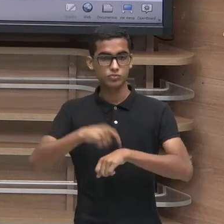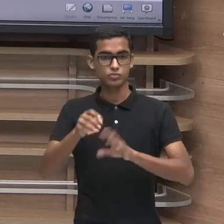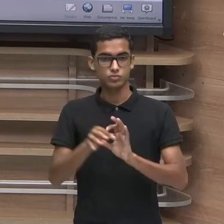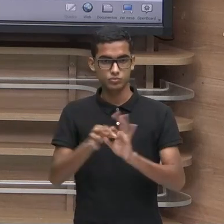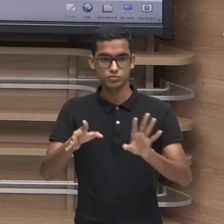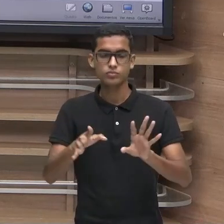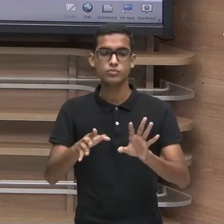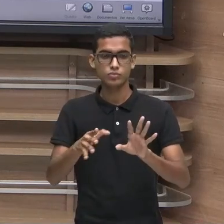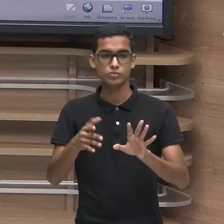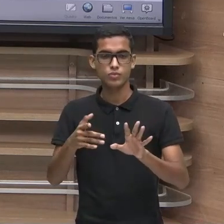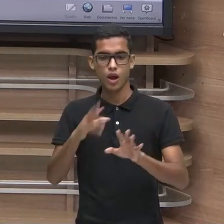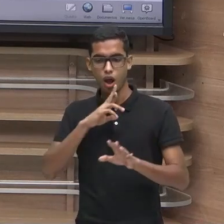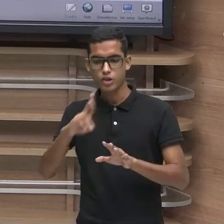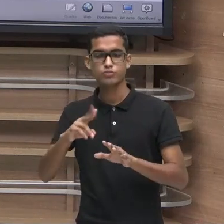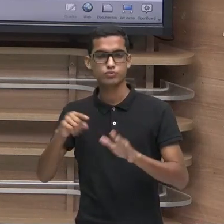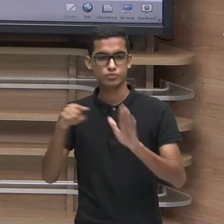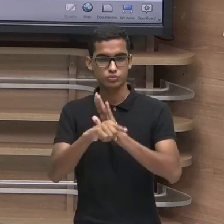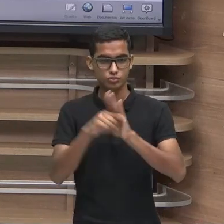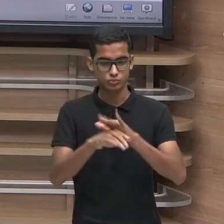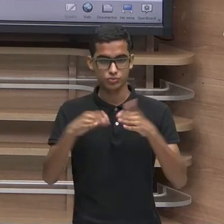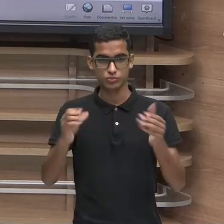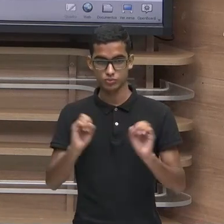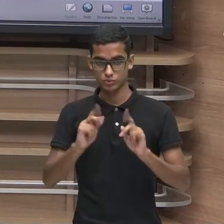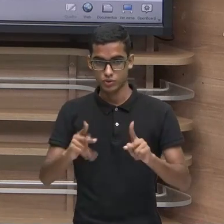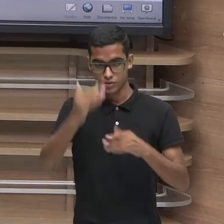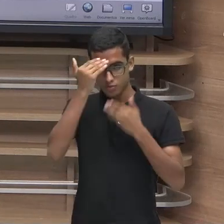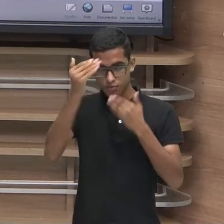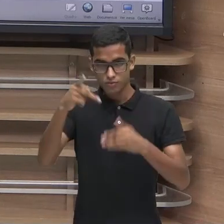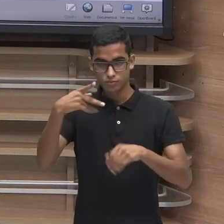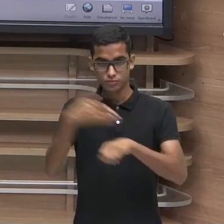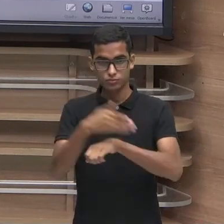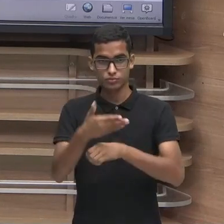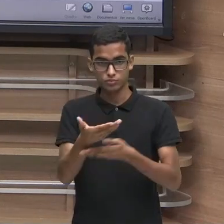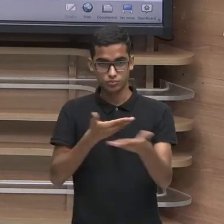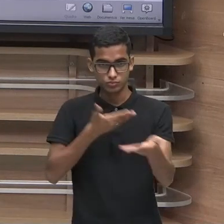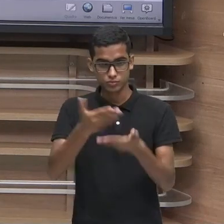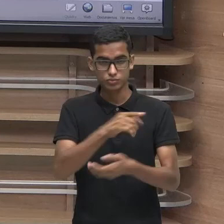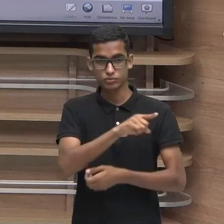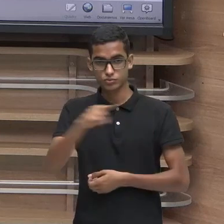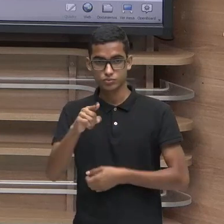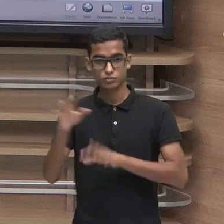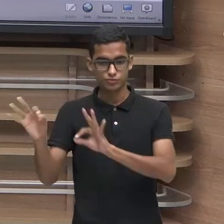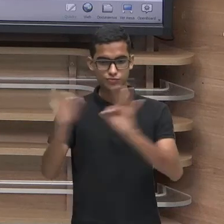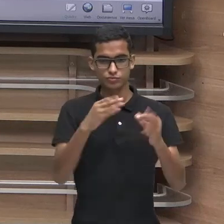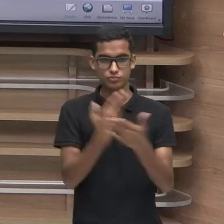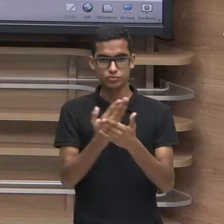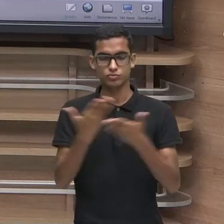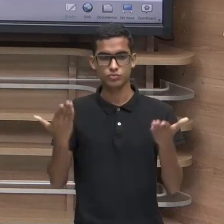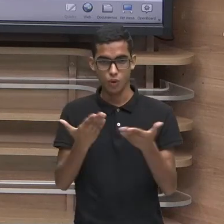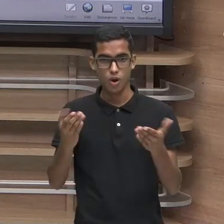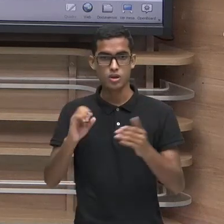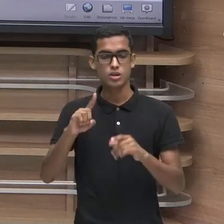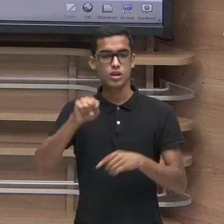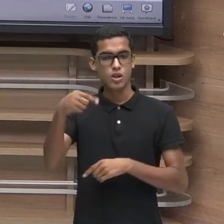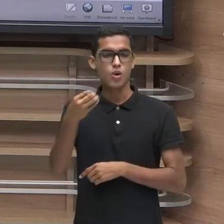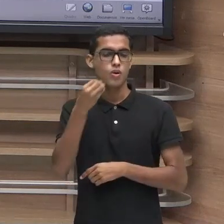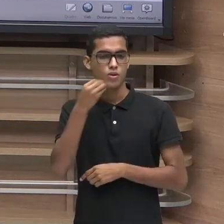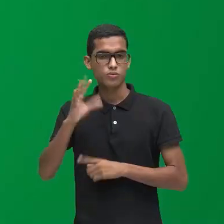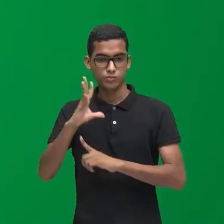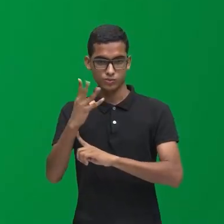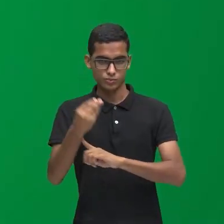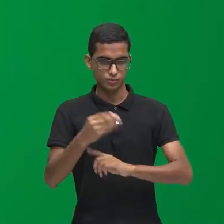essas atividades. Então, obrigada pela participação, por assistir a nossa aula e até uma próxima aula de arte.